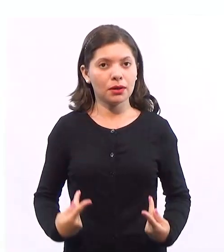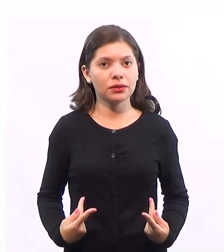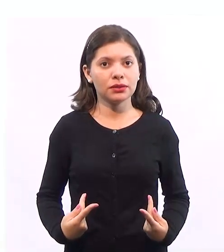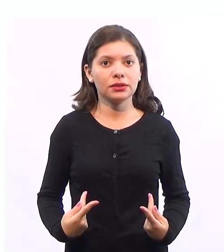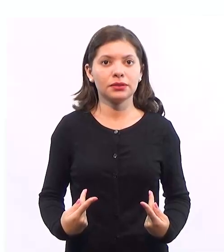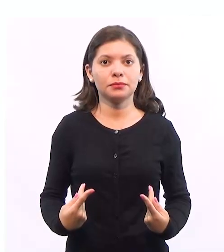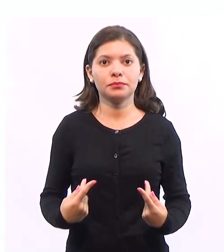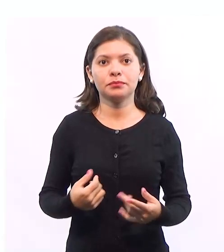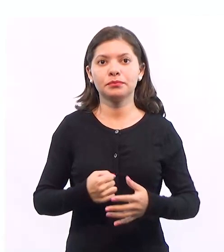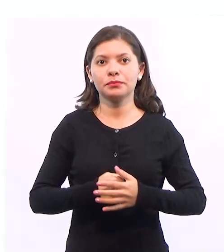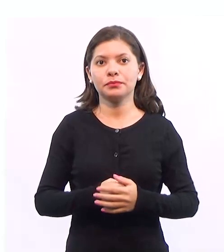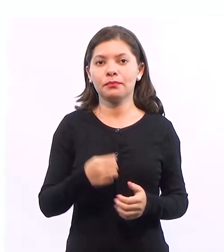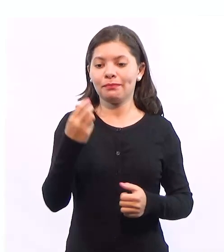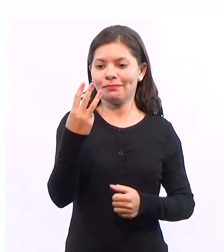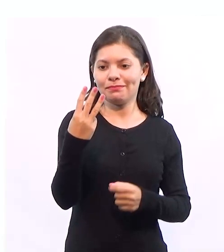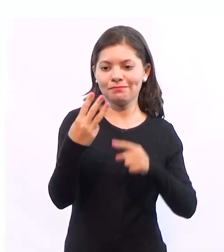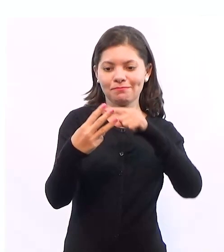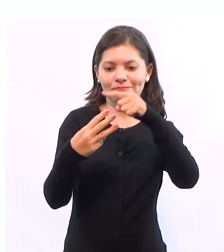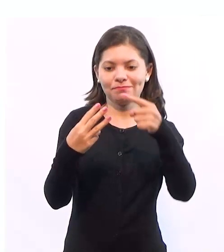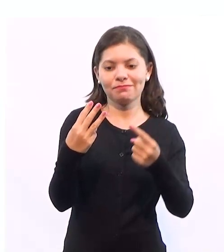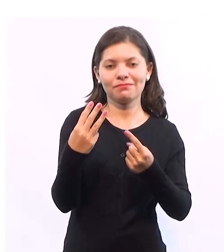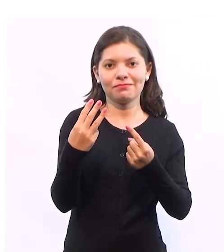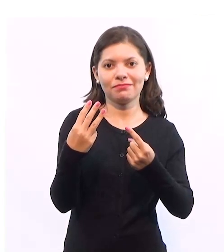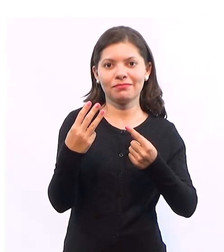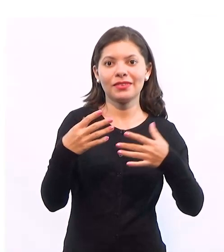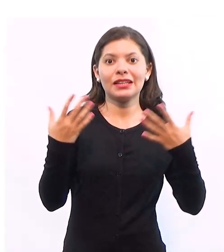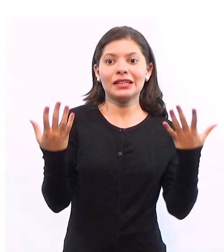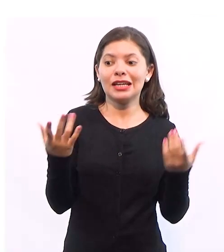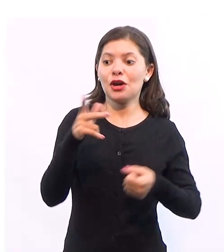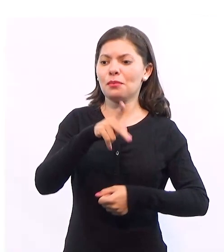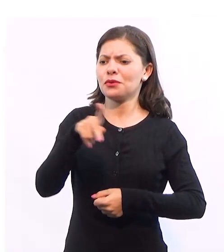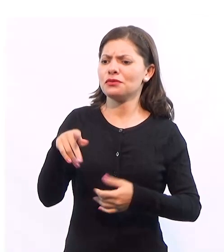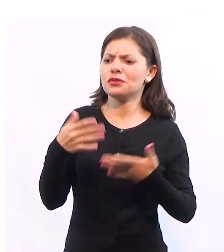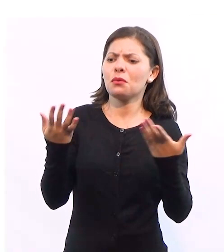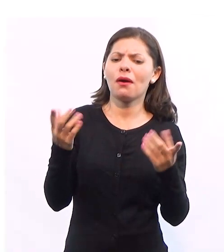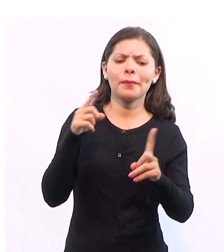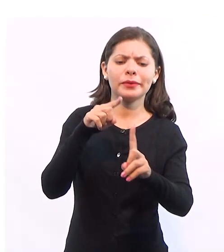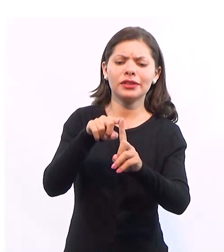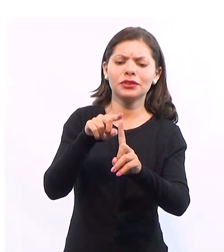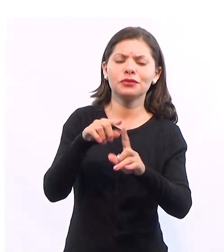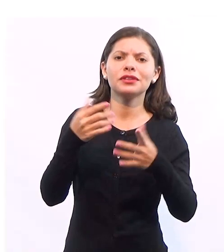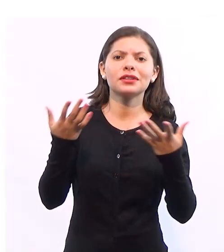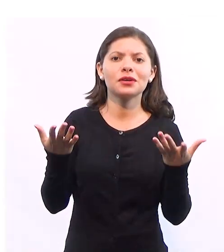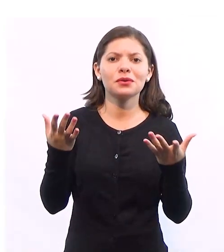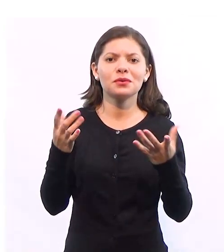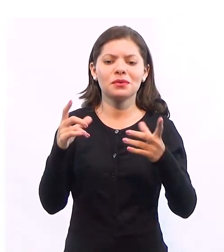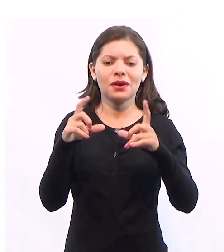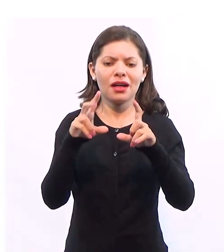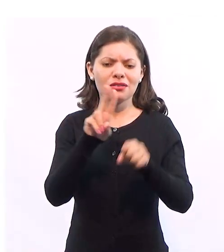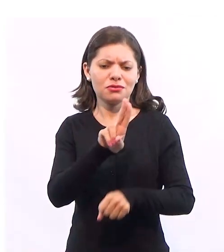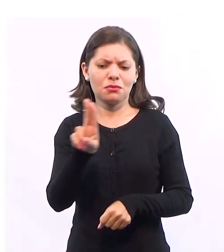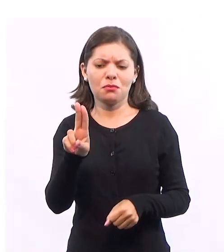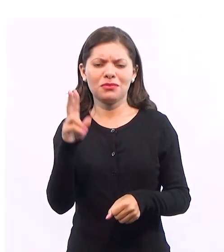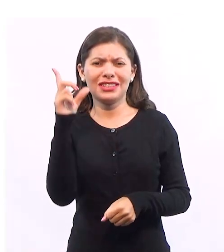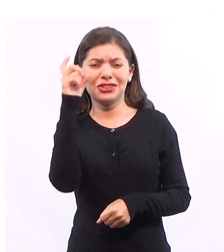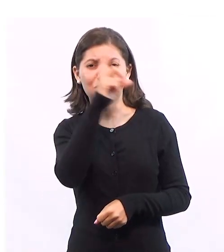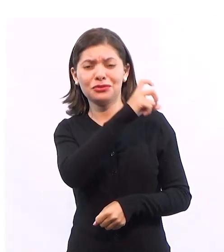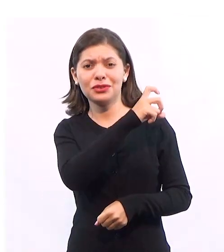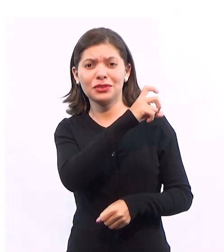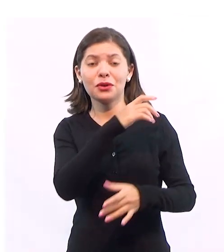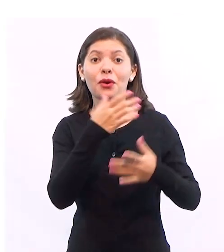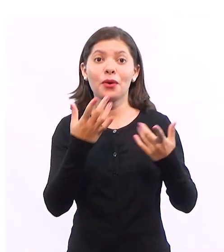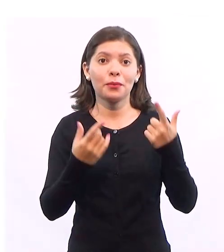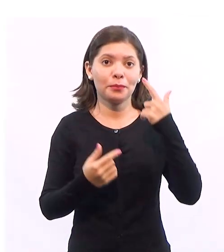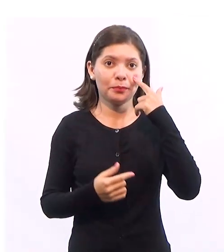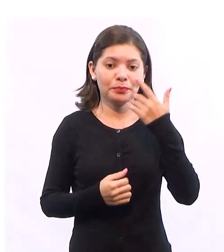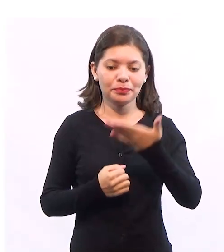a teoria geral dos sistemas. Professor do céu, qual é o objetivo, então? Esses nomes difíceis dessas teorias aí é